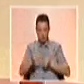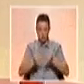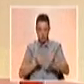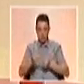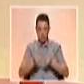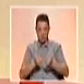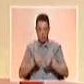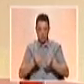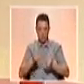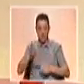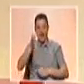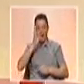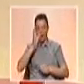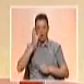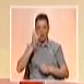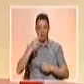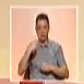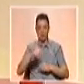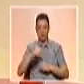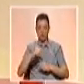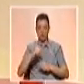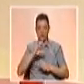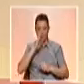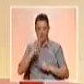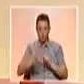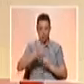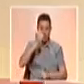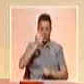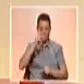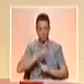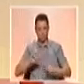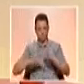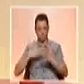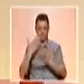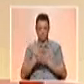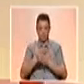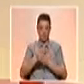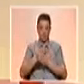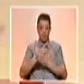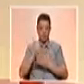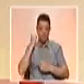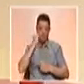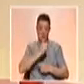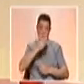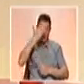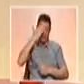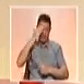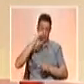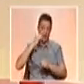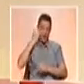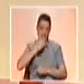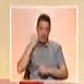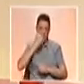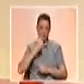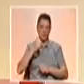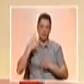eruditos que dificilmente vão ter uma recuperação, vão dar ainda maior maior dor de cabeça ou uma dor de cabeça tão grave como não ter